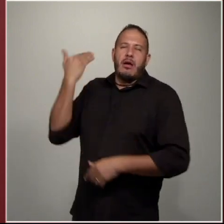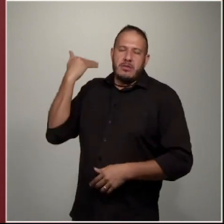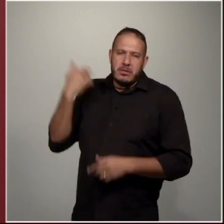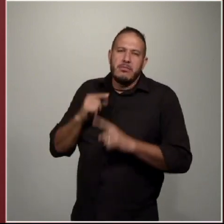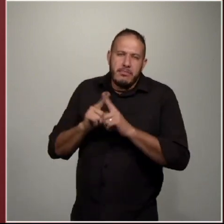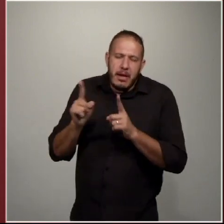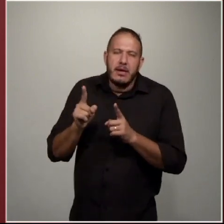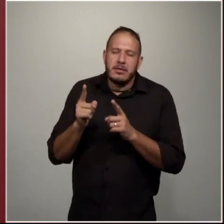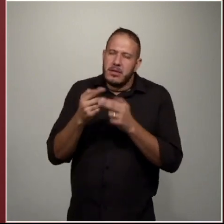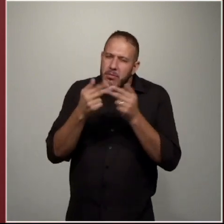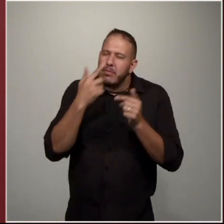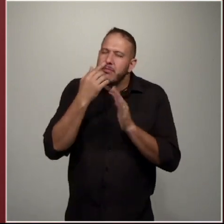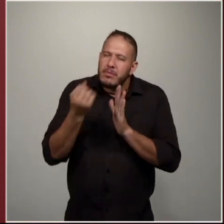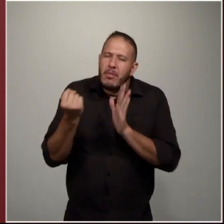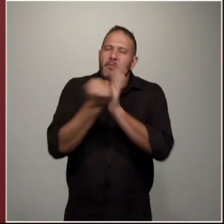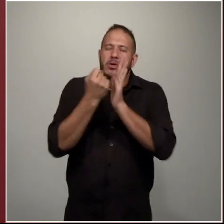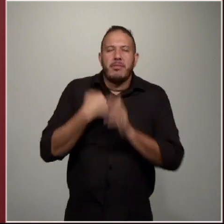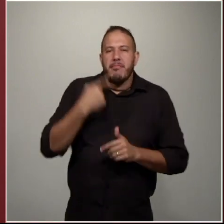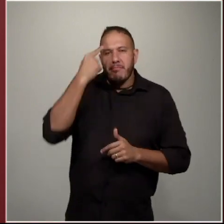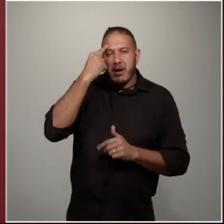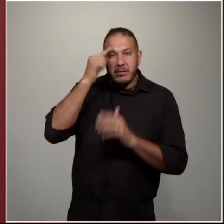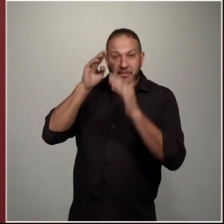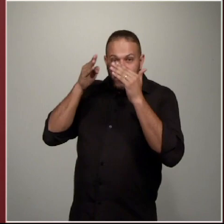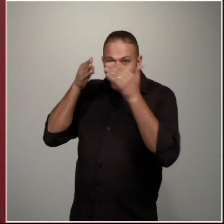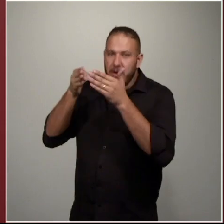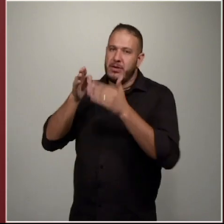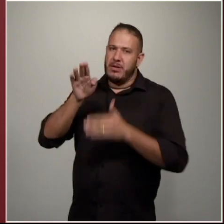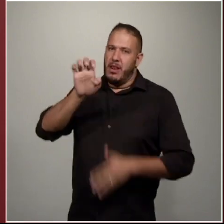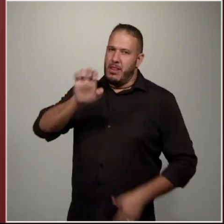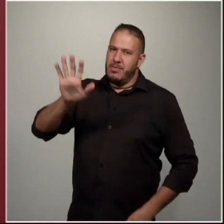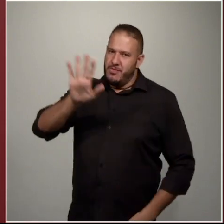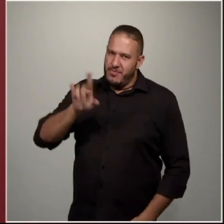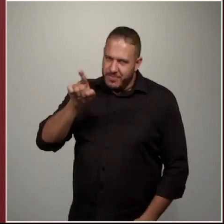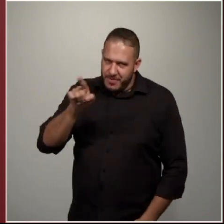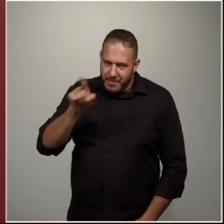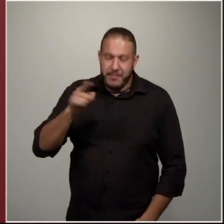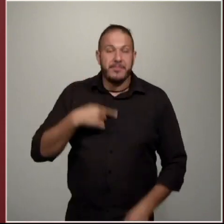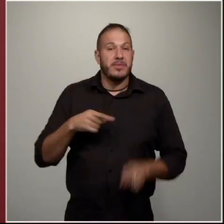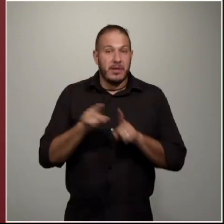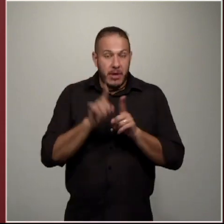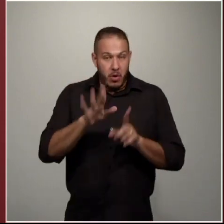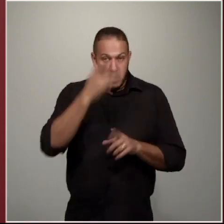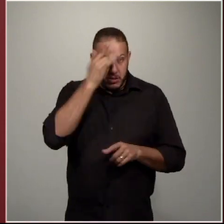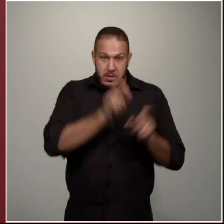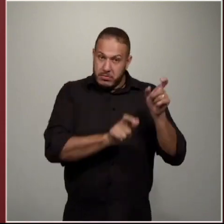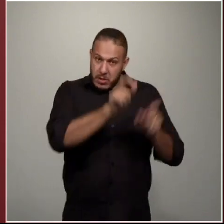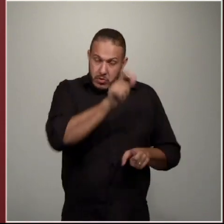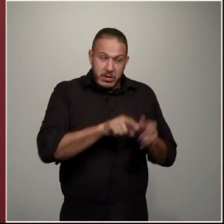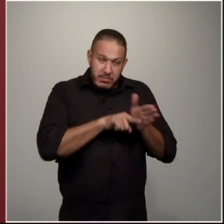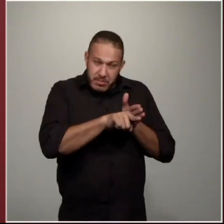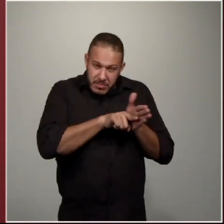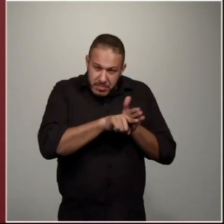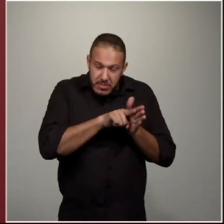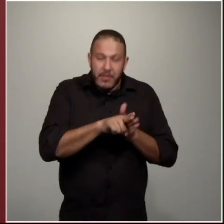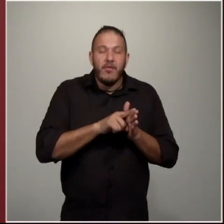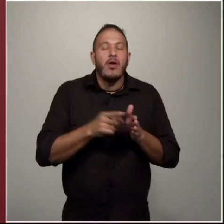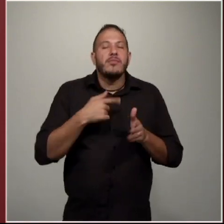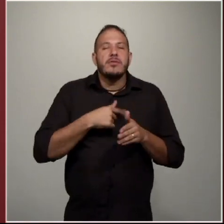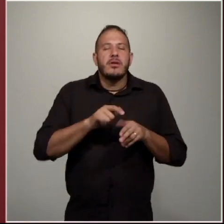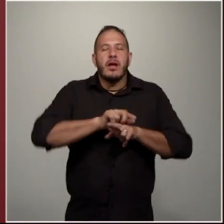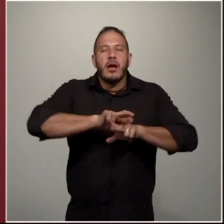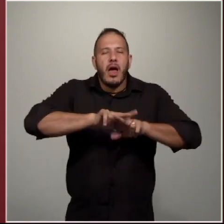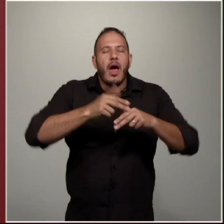mas é um pensamento matemático muito particular do ponto de vista dos pesquisadores em edno matemática